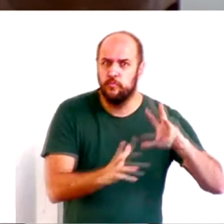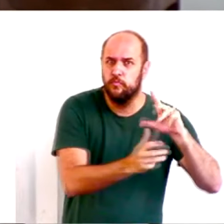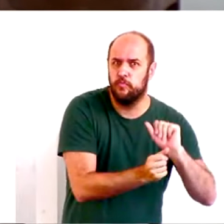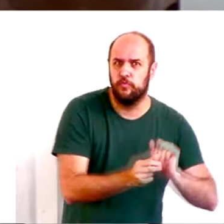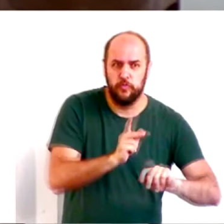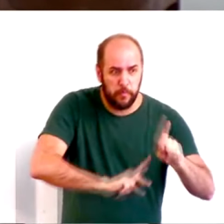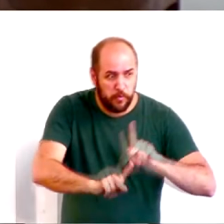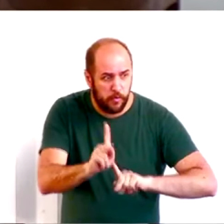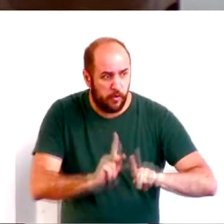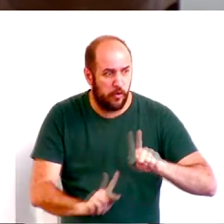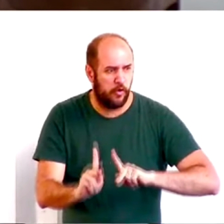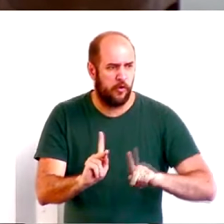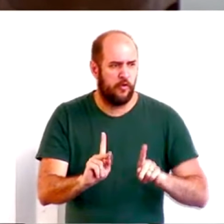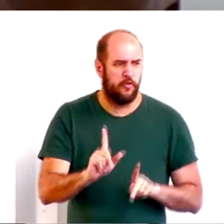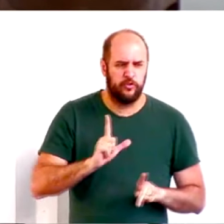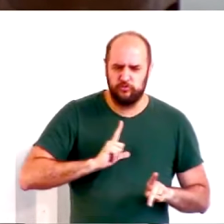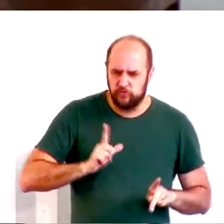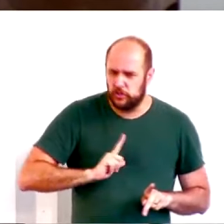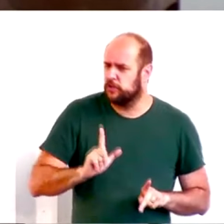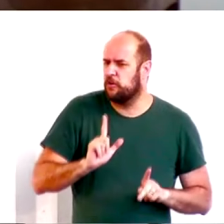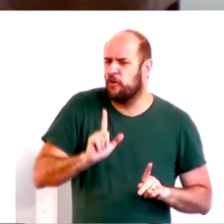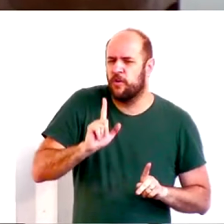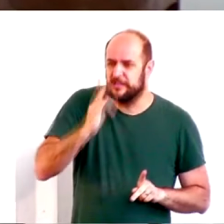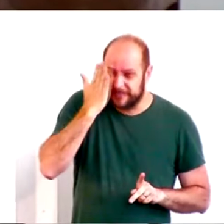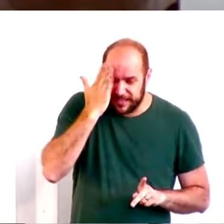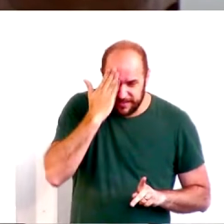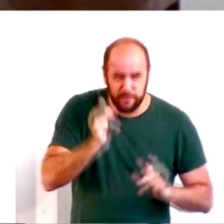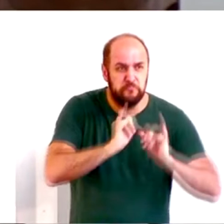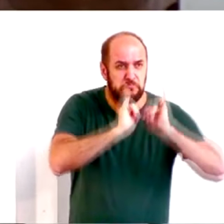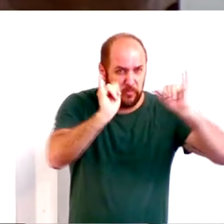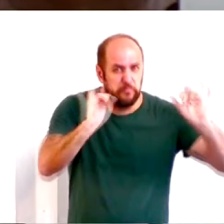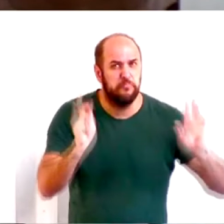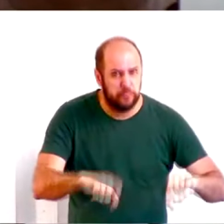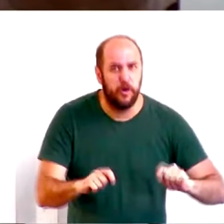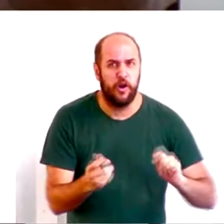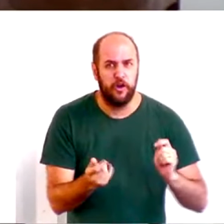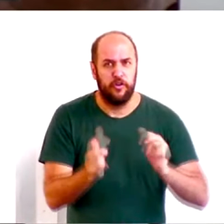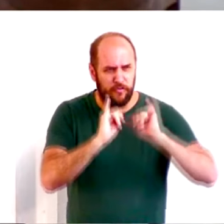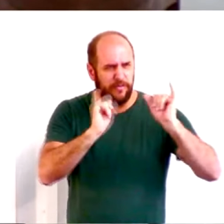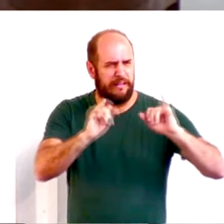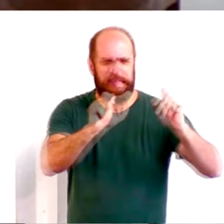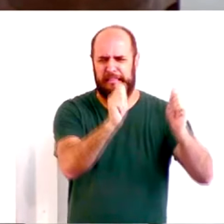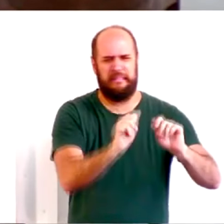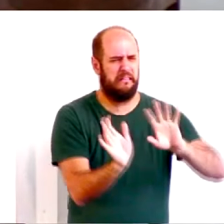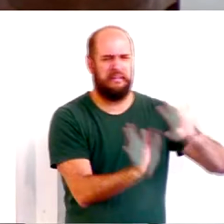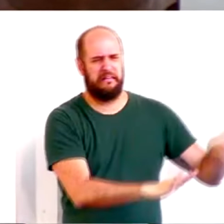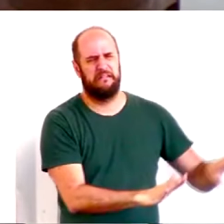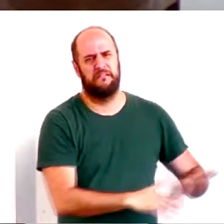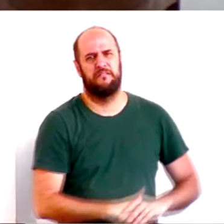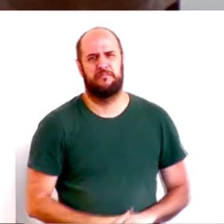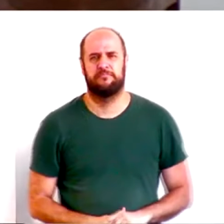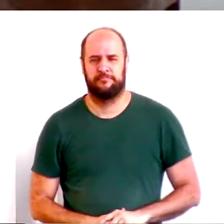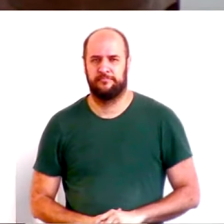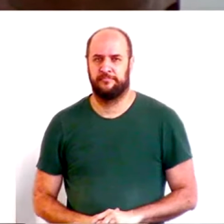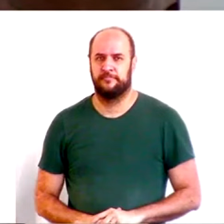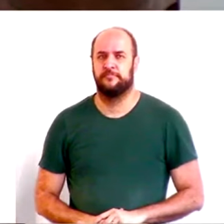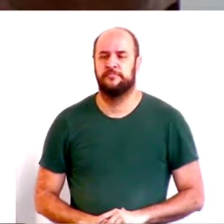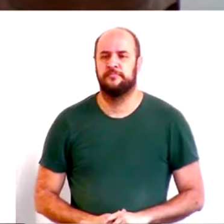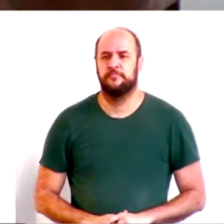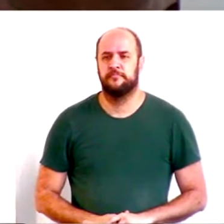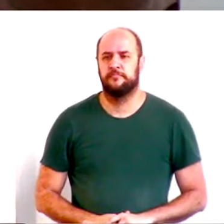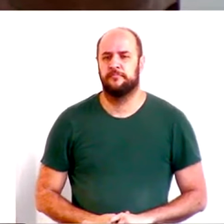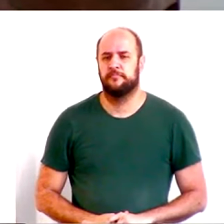povo de Deus tinha todos os motivos para dizer ao mundo idolatria não nós Nunca seremos idólatras é